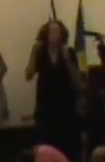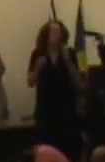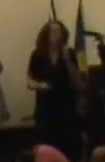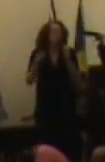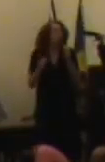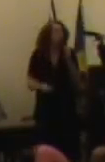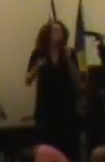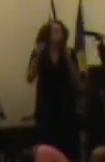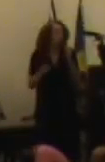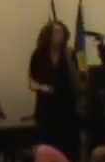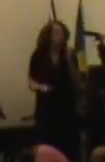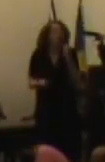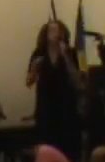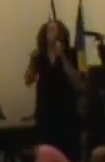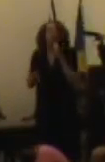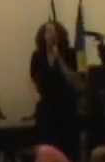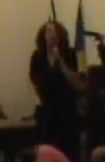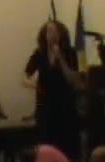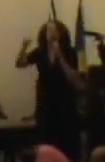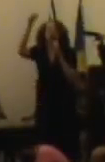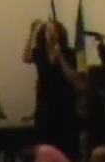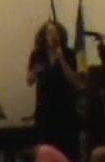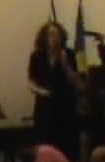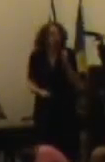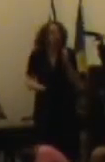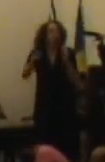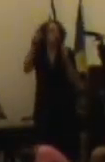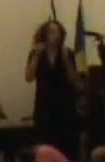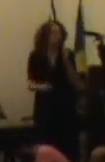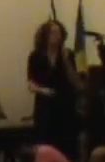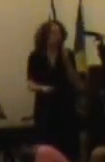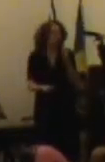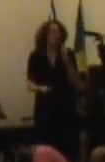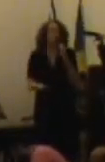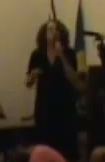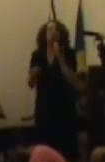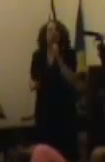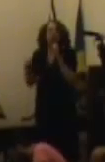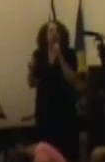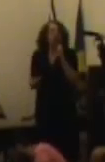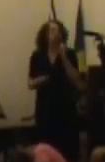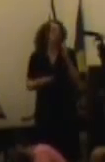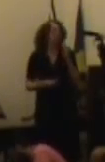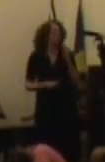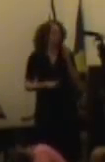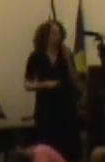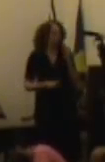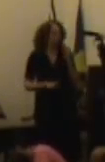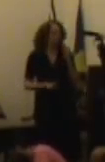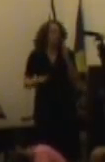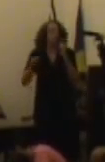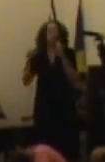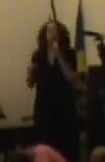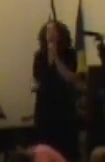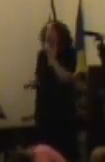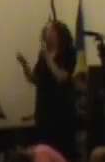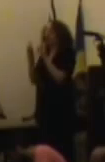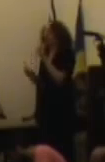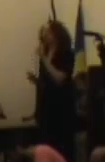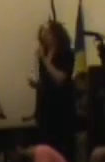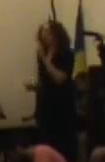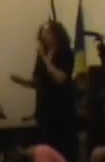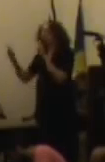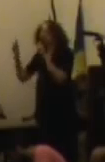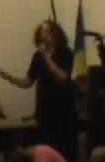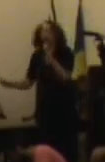milhões tomar em conta das ruas para dizer chega ao sistema. O sistema tinha que reagir. E isso